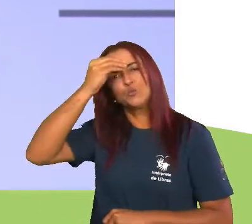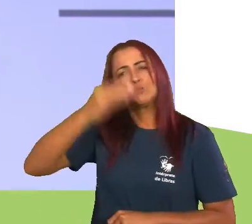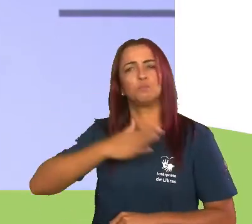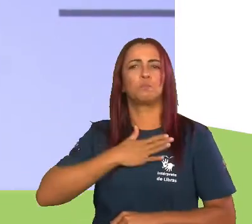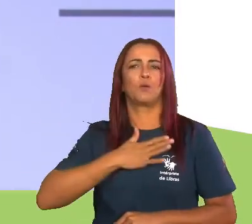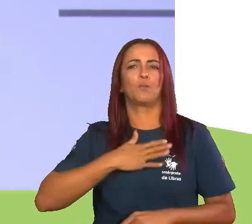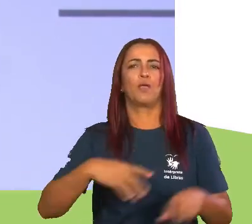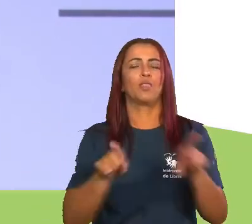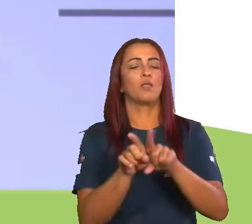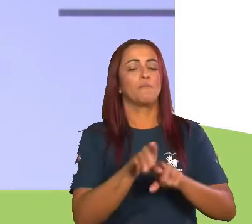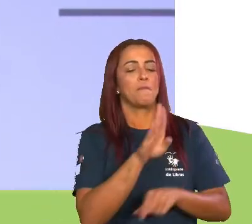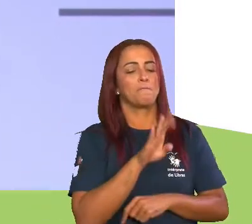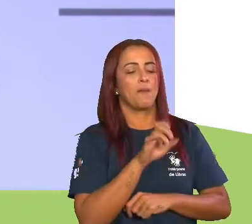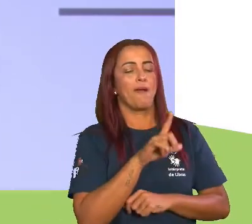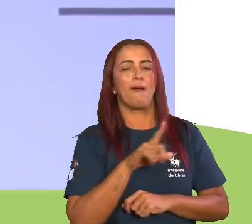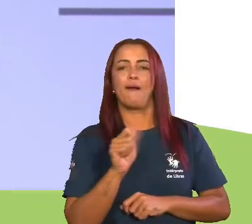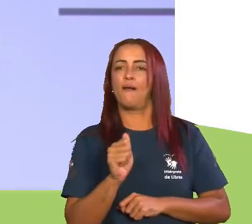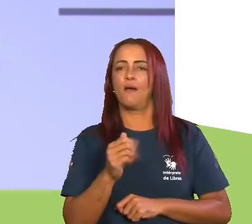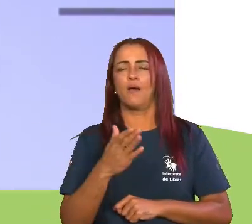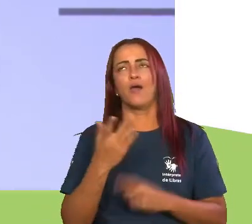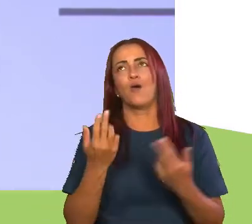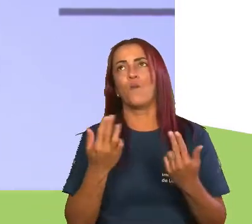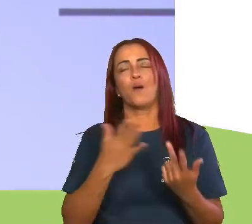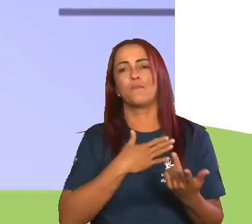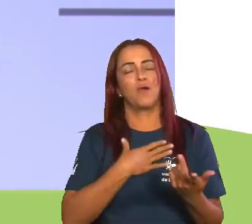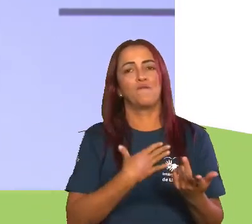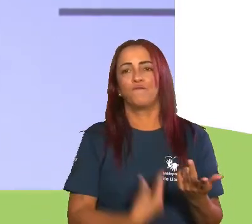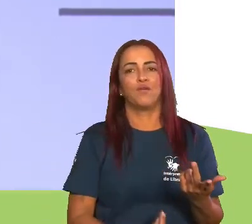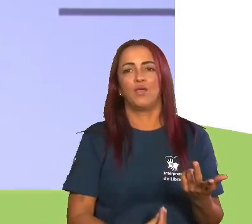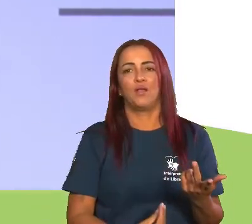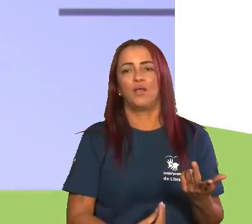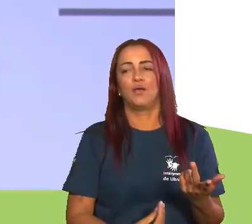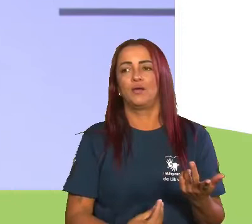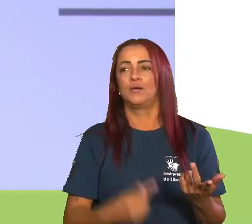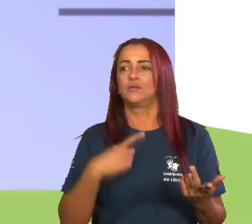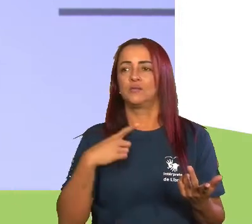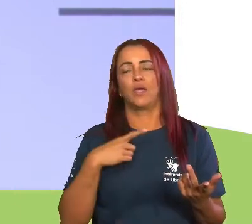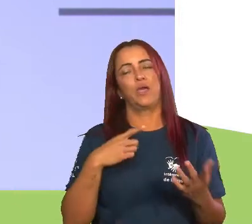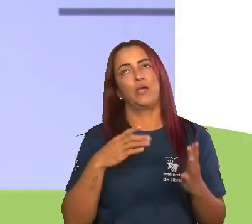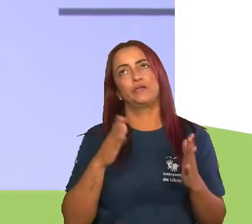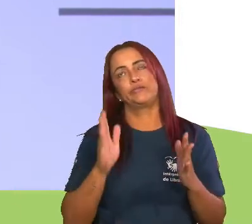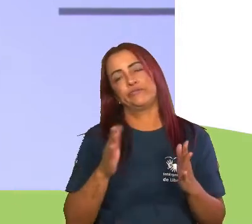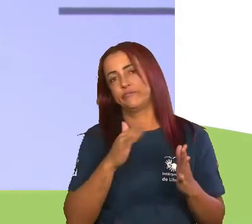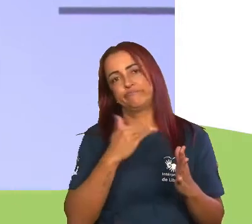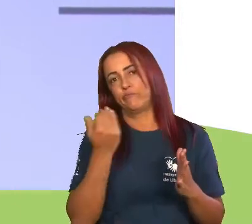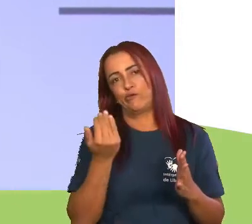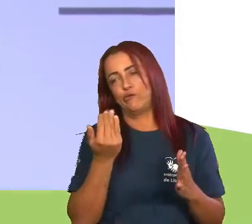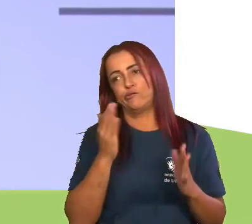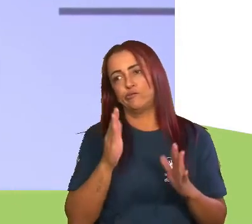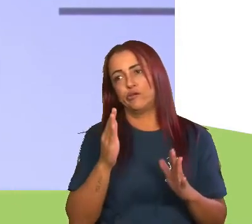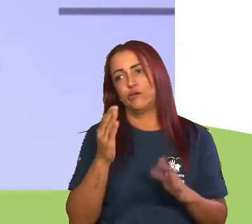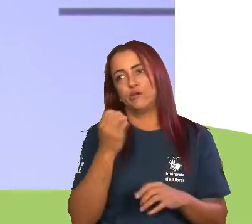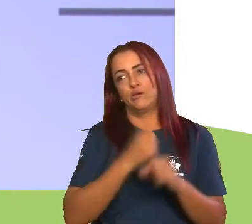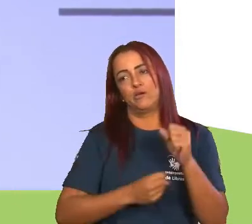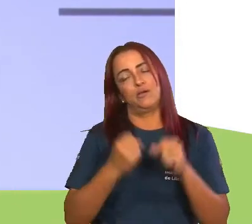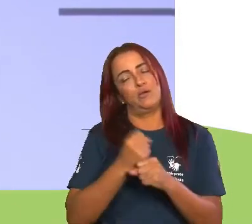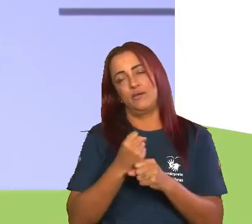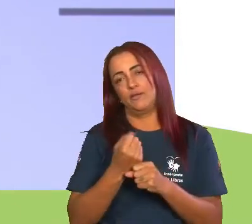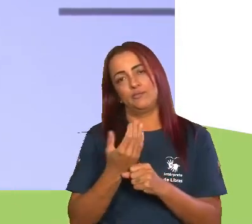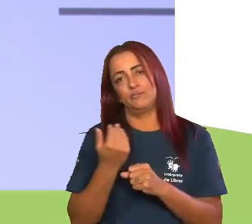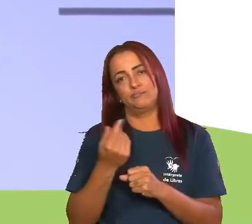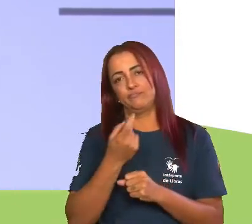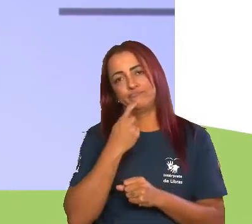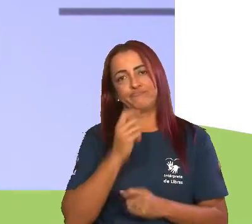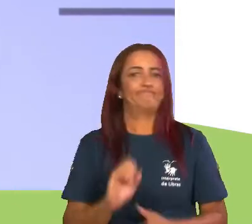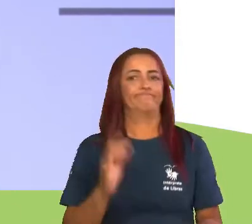para a Bela, que é uma como minha filha. Bela já não encontra-se entre nós, né? Foi esse ano, assim, chegou